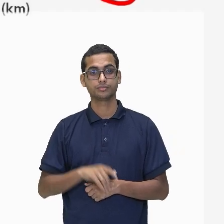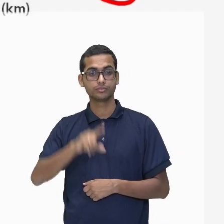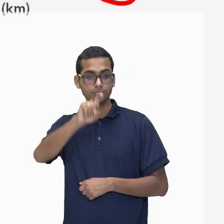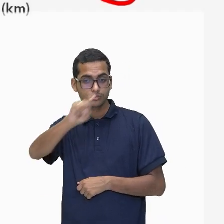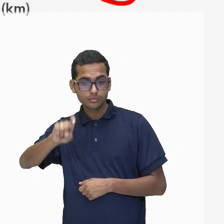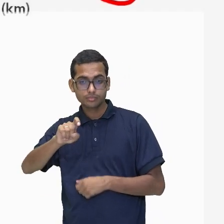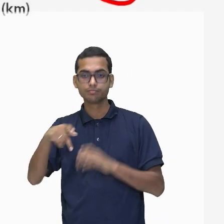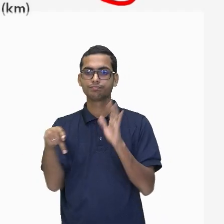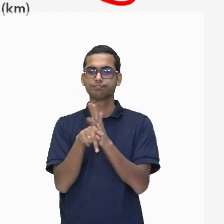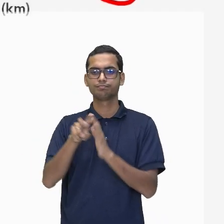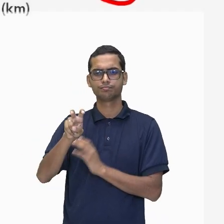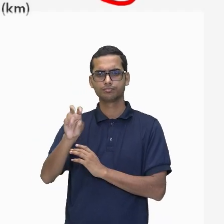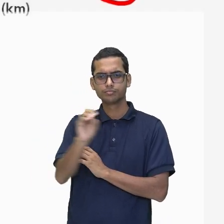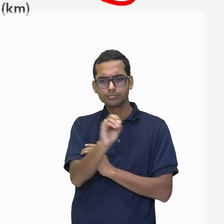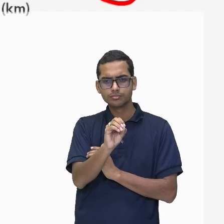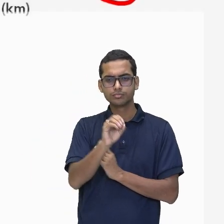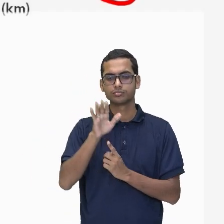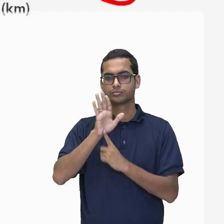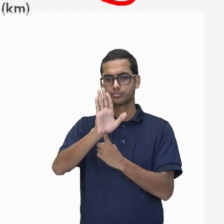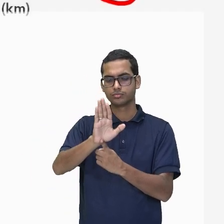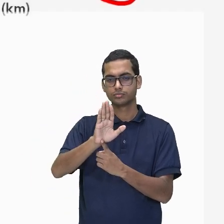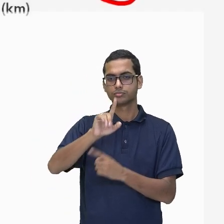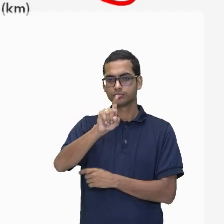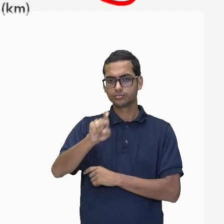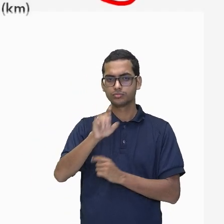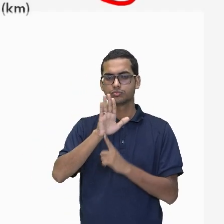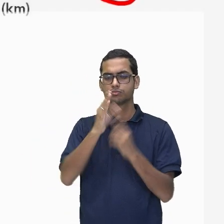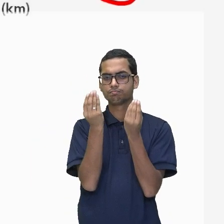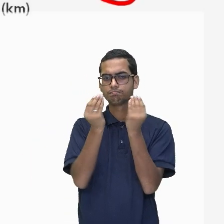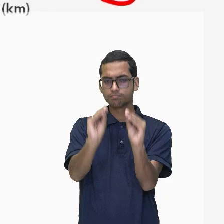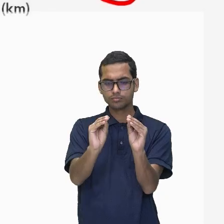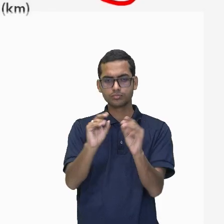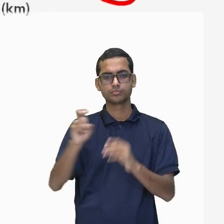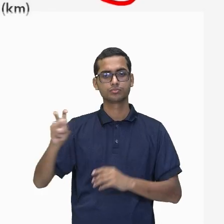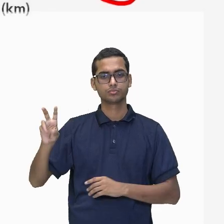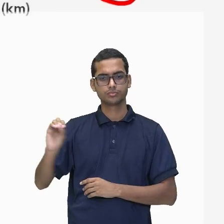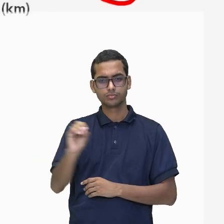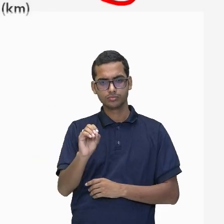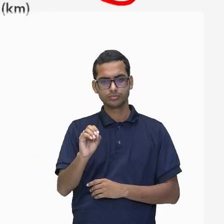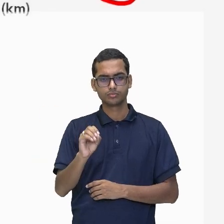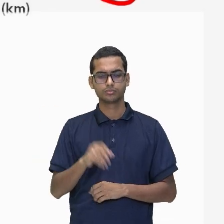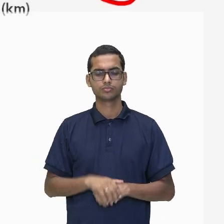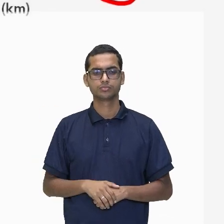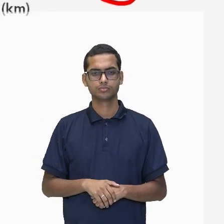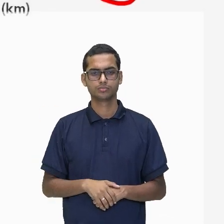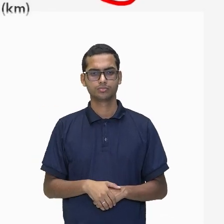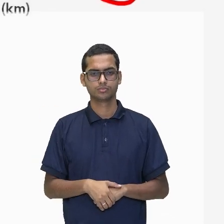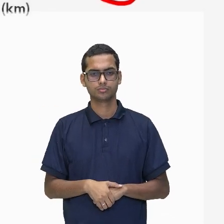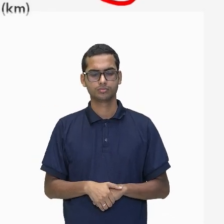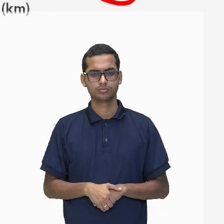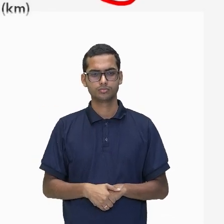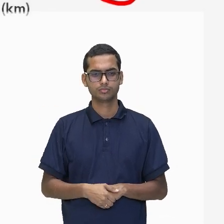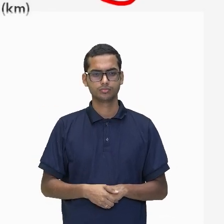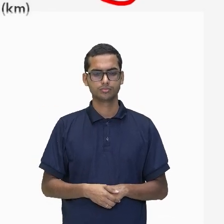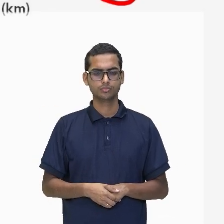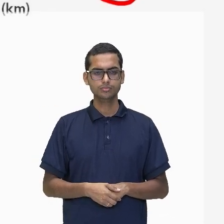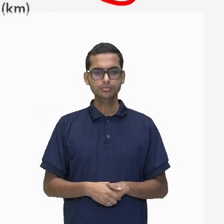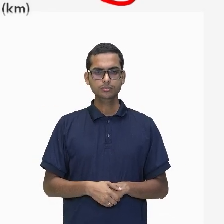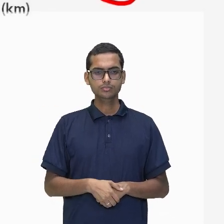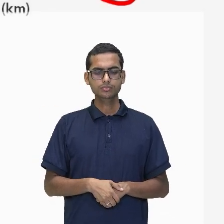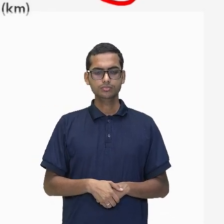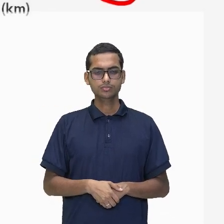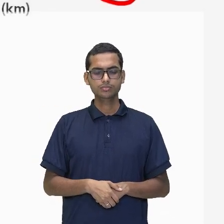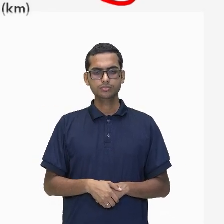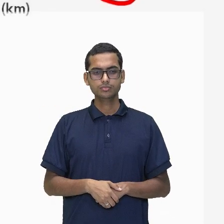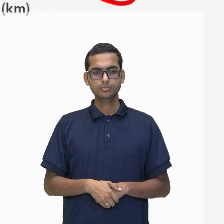é? Então, no lugar do x, eu vou colocar 500. Então, eu vou apagar aqui, ó, e vou colocar